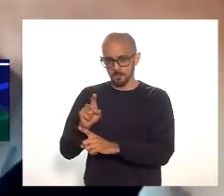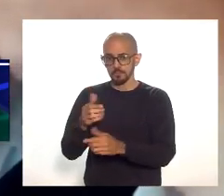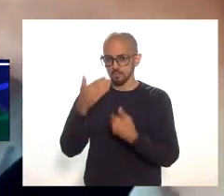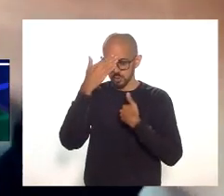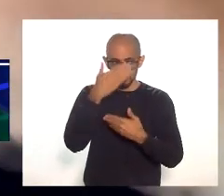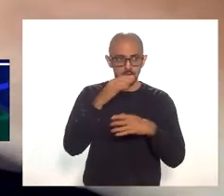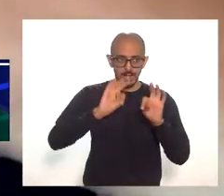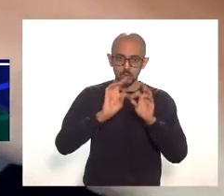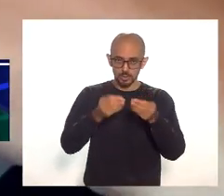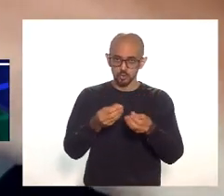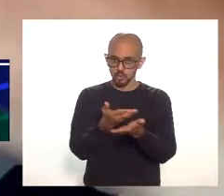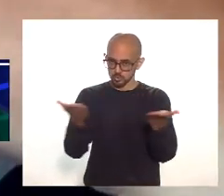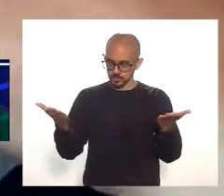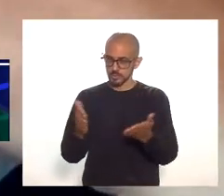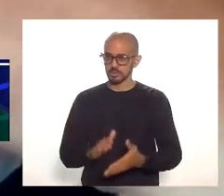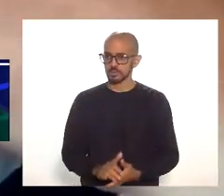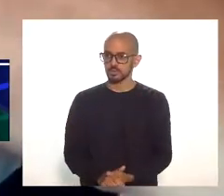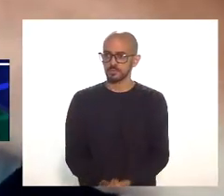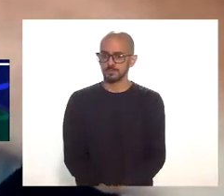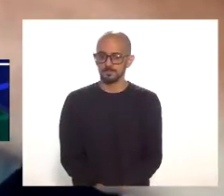vocês.